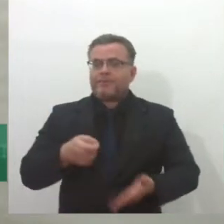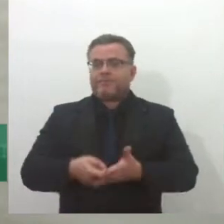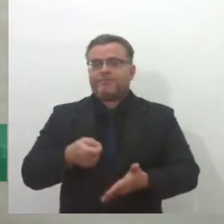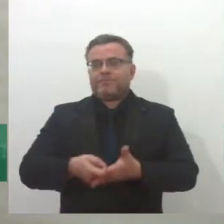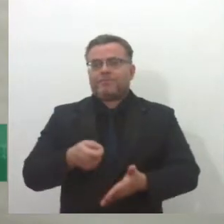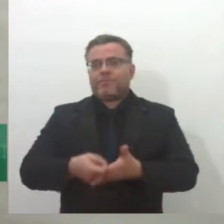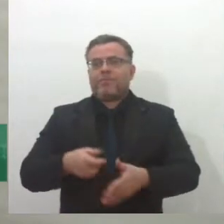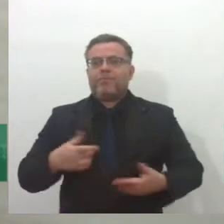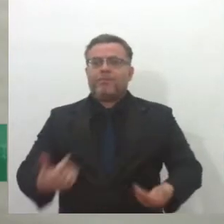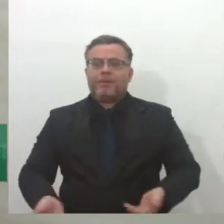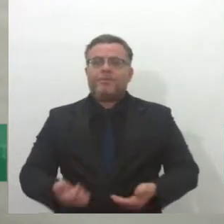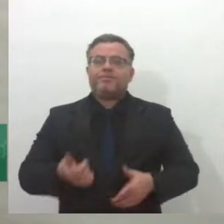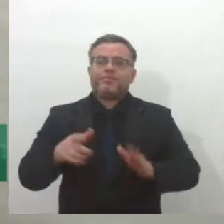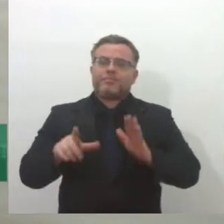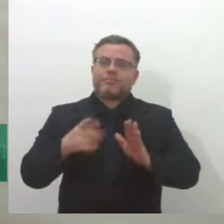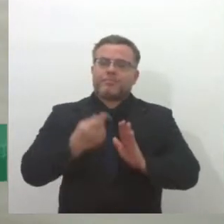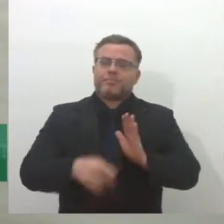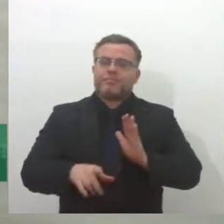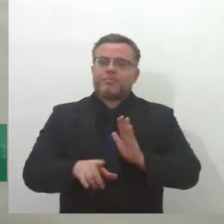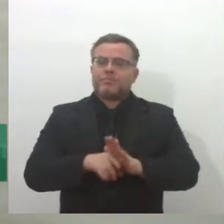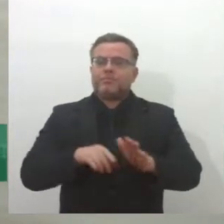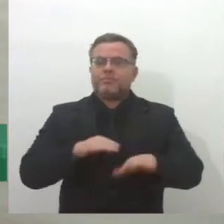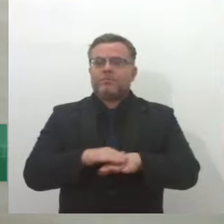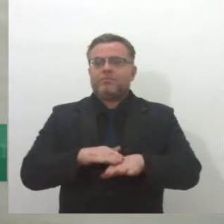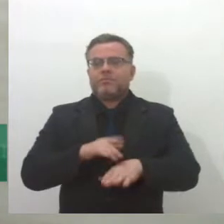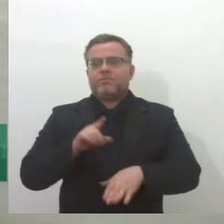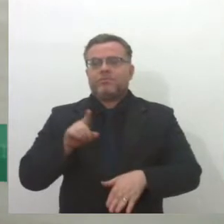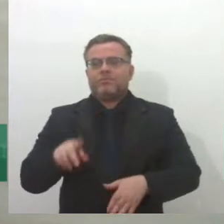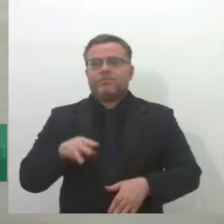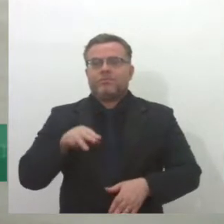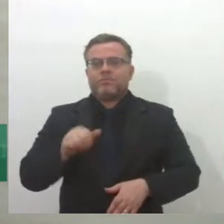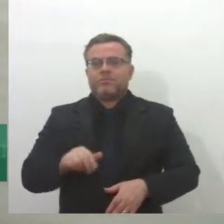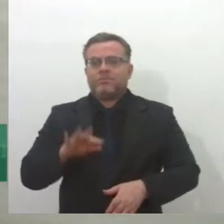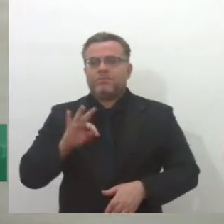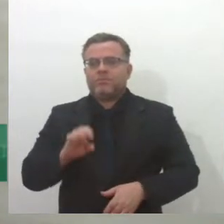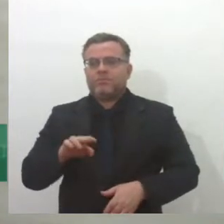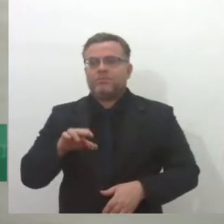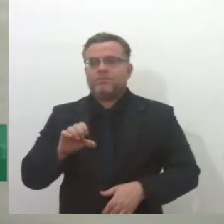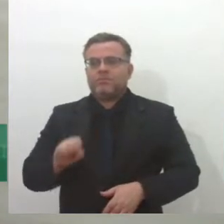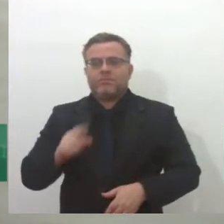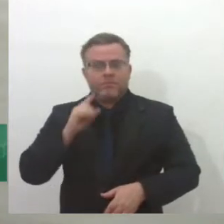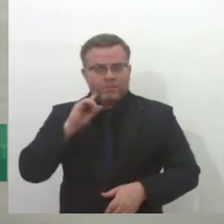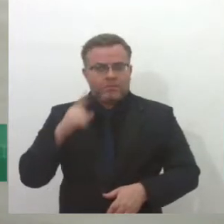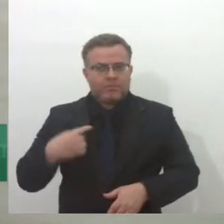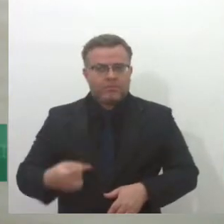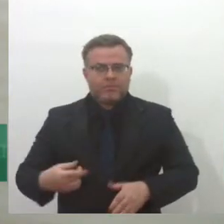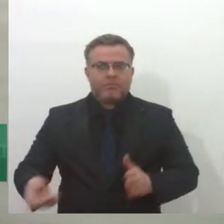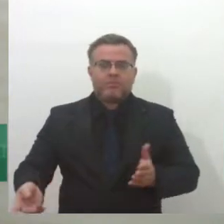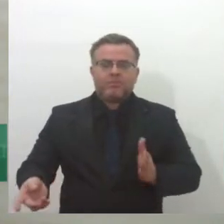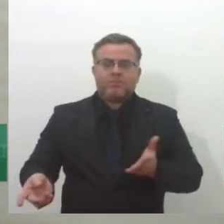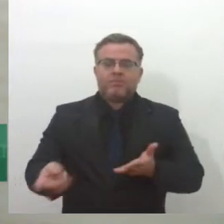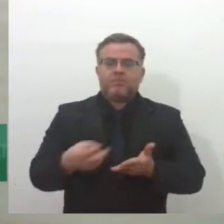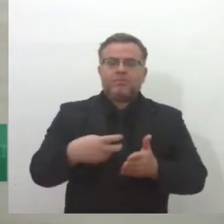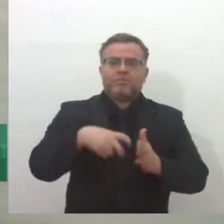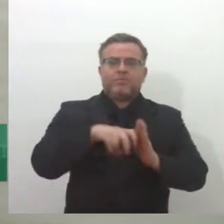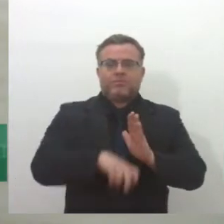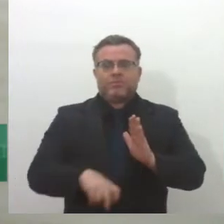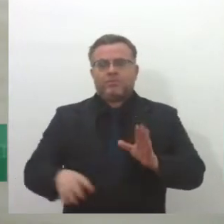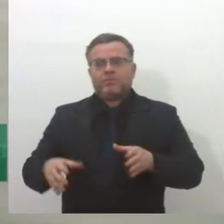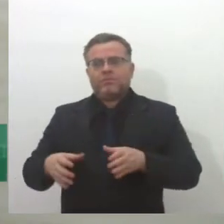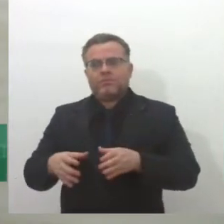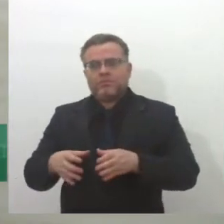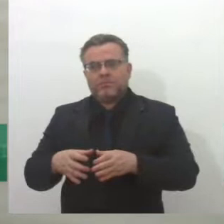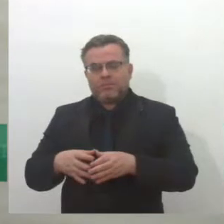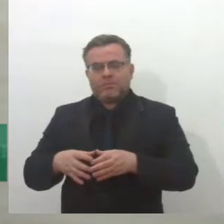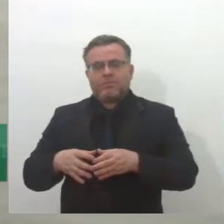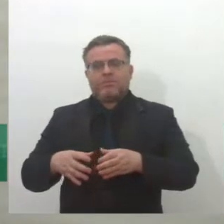vamos conversar agora com Matheus Prata, advogado tributário e integrante da Comissão de Direito Tributário da